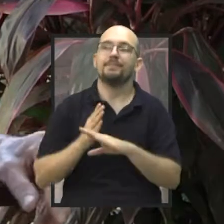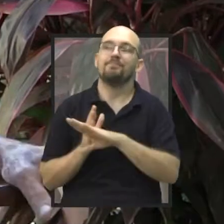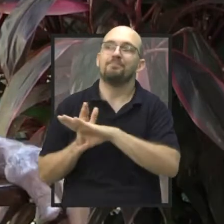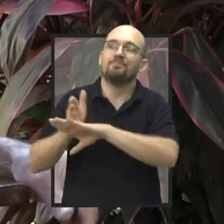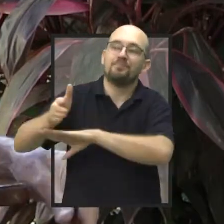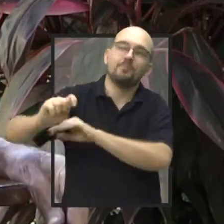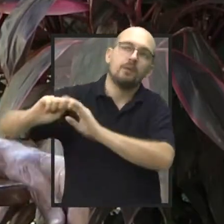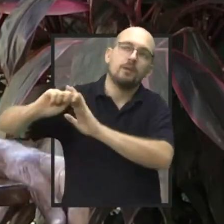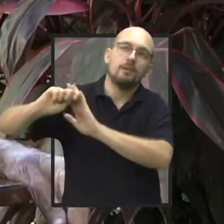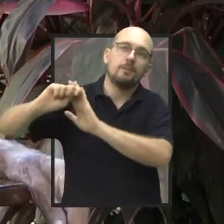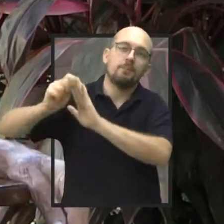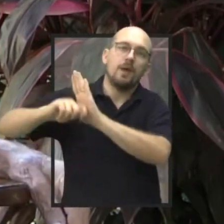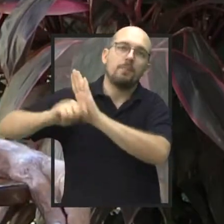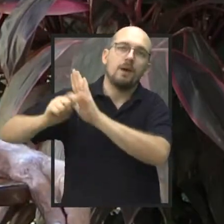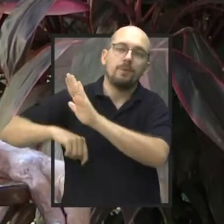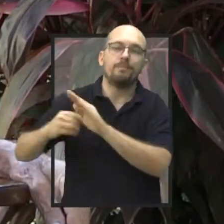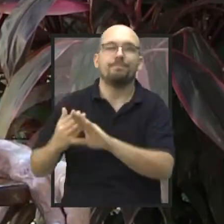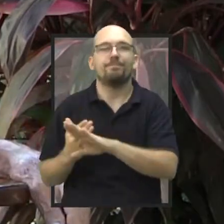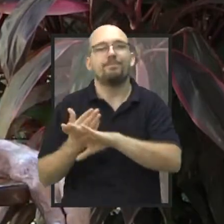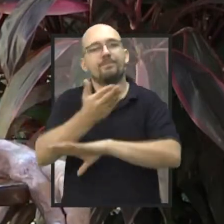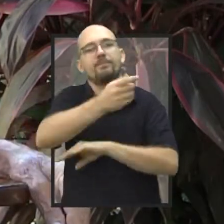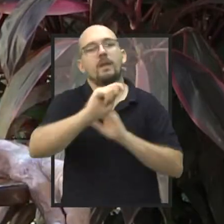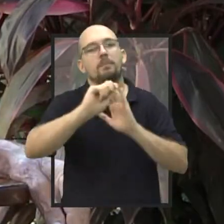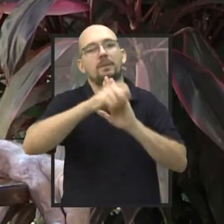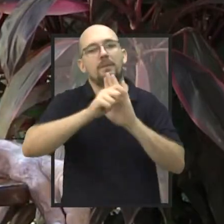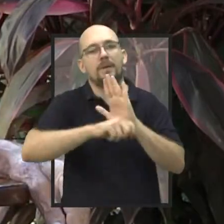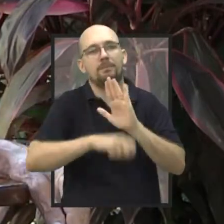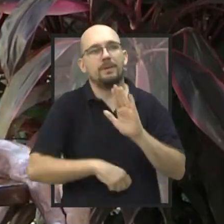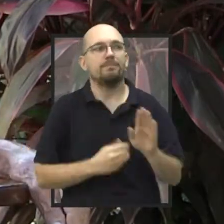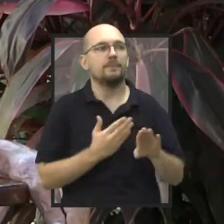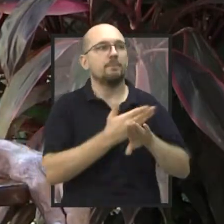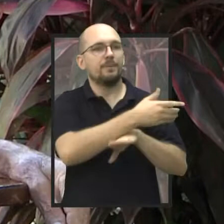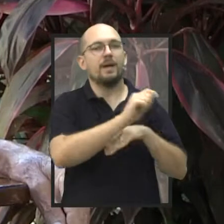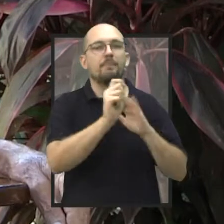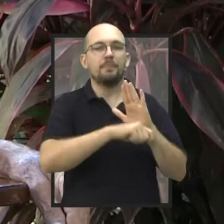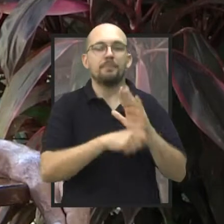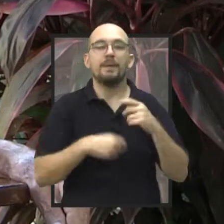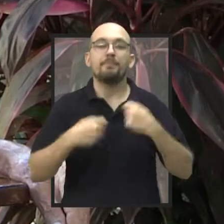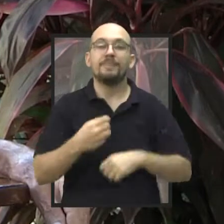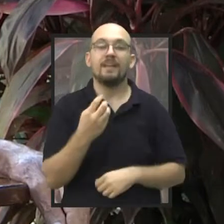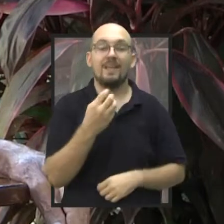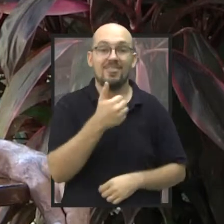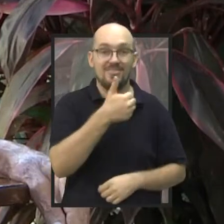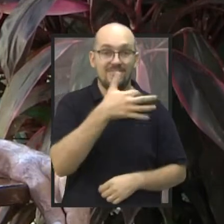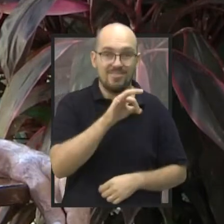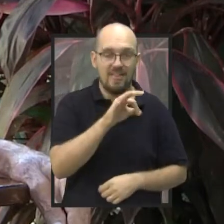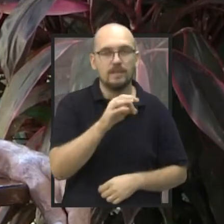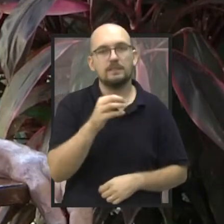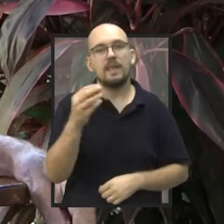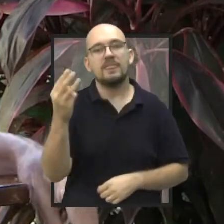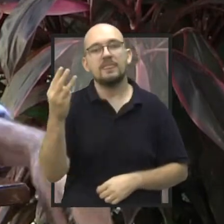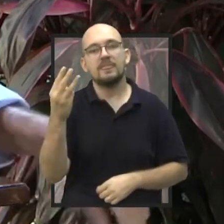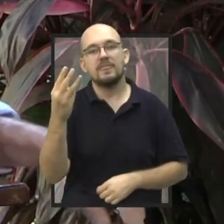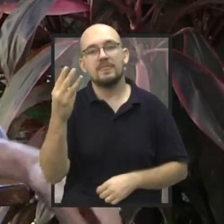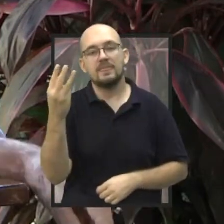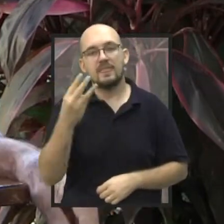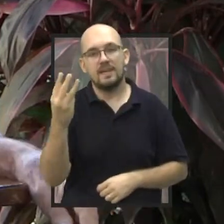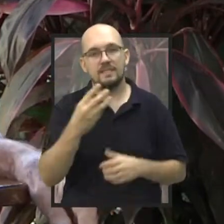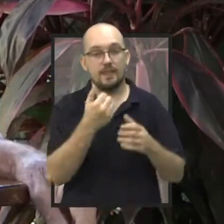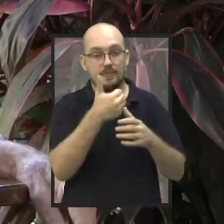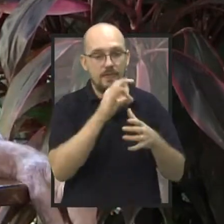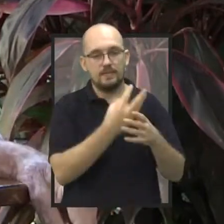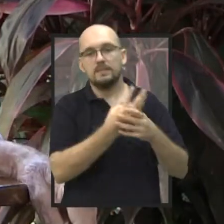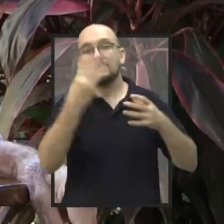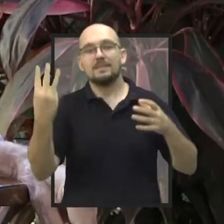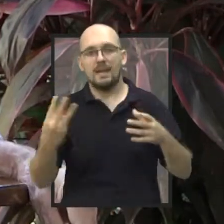precisar de 3/10 do eleitorado de cada estado. Esses 3/10 do eleitorado